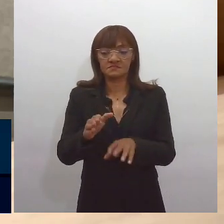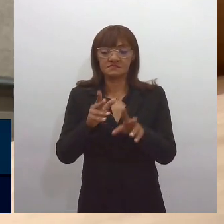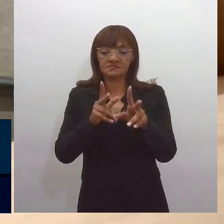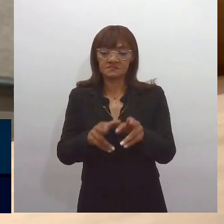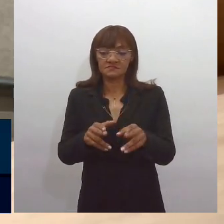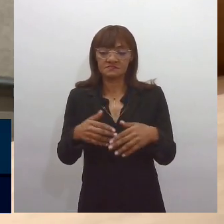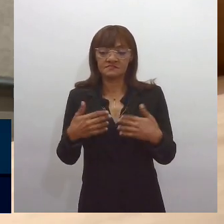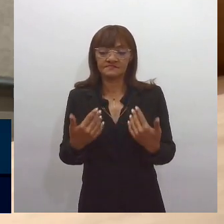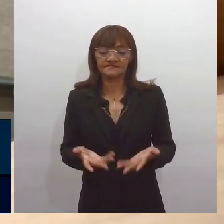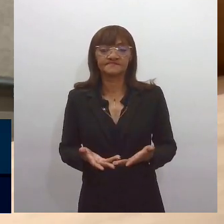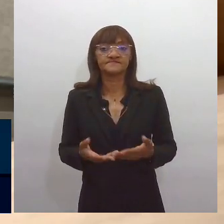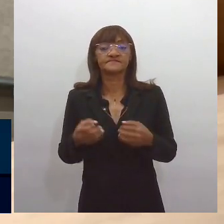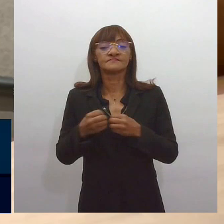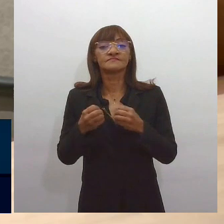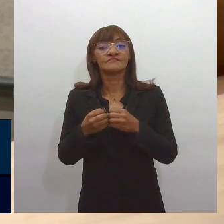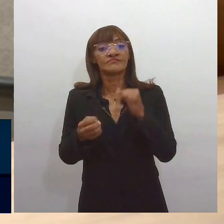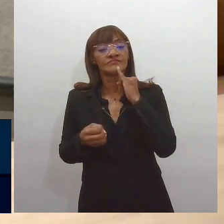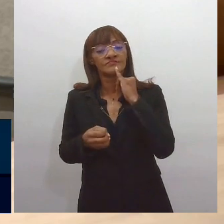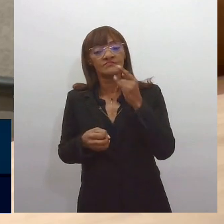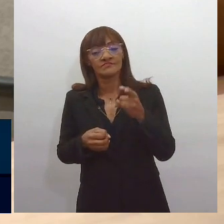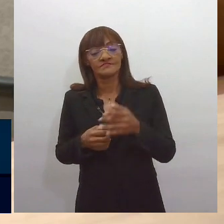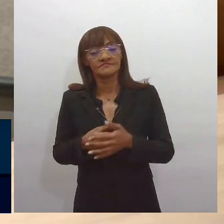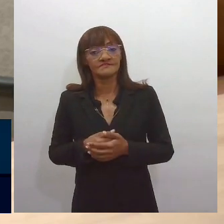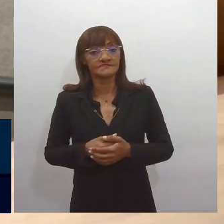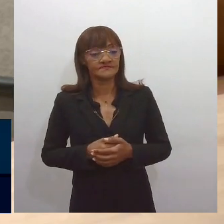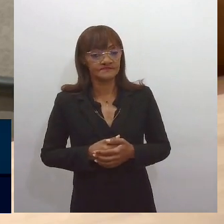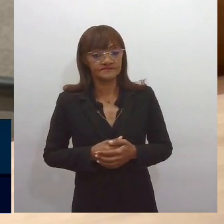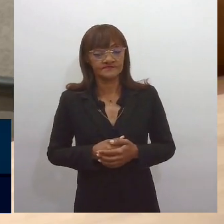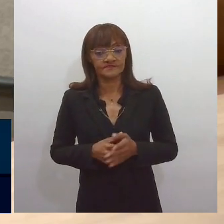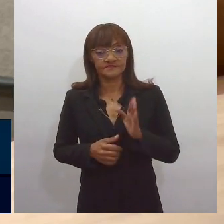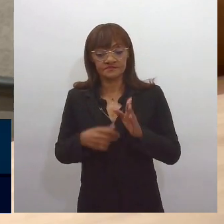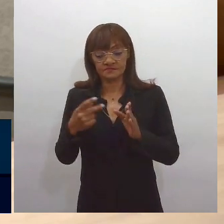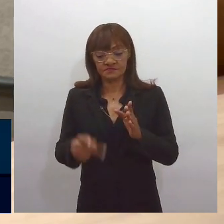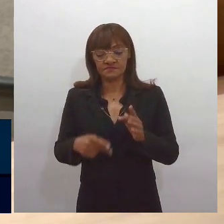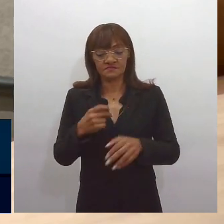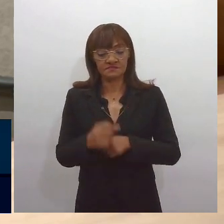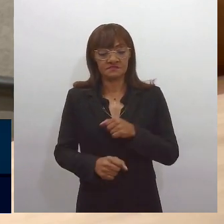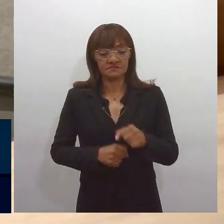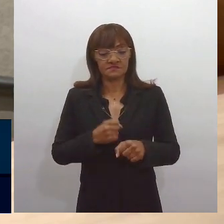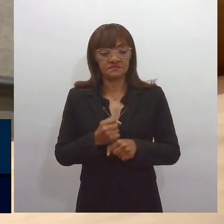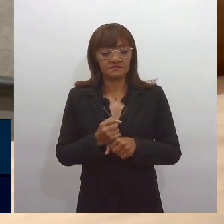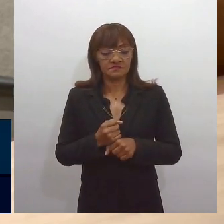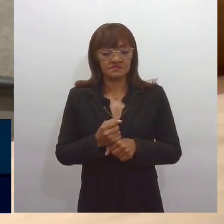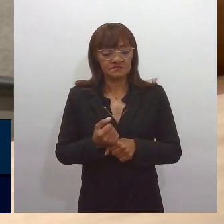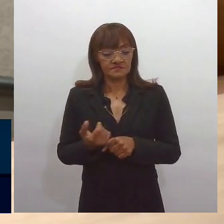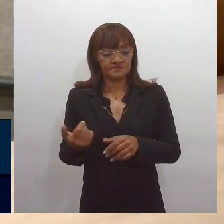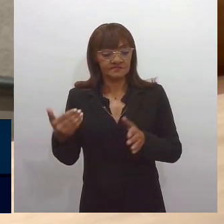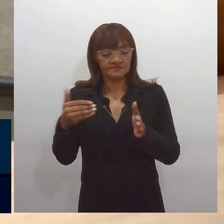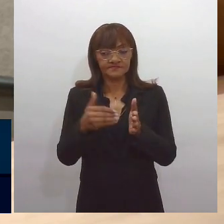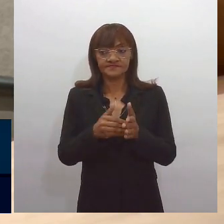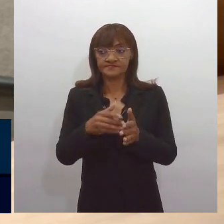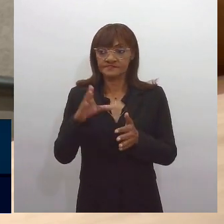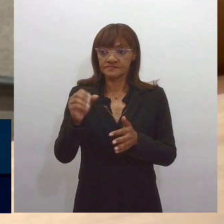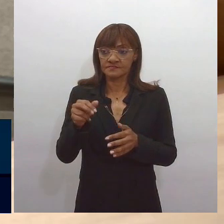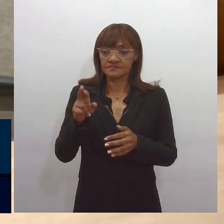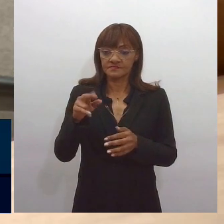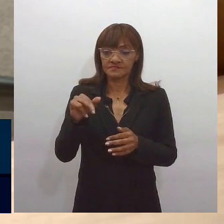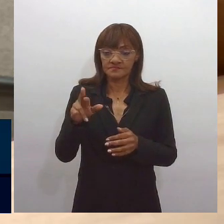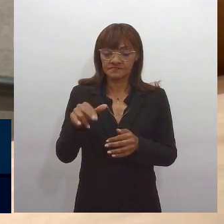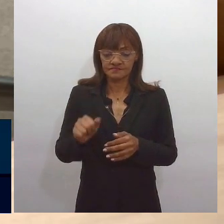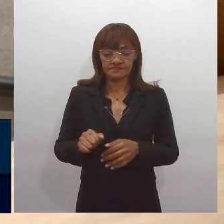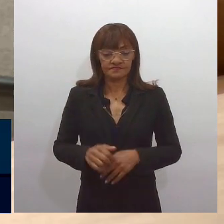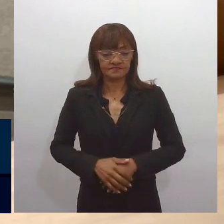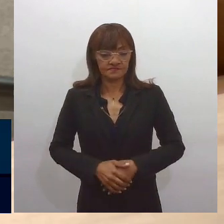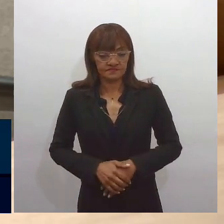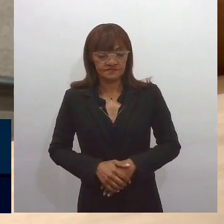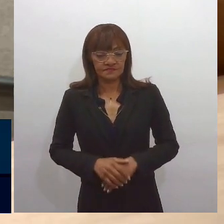perspectiva desse ano ainda de fazermos isso até Carira aquele Trevo também ali de terra